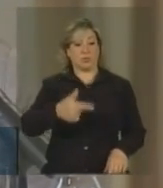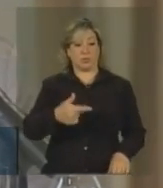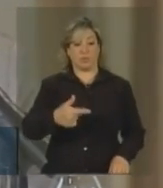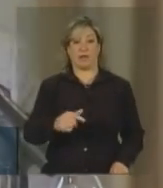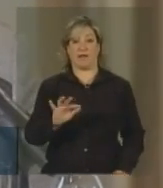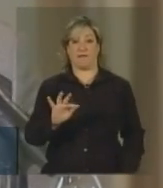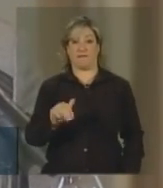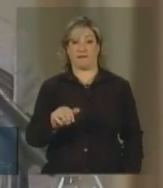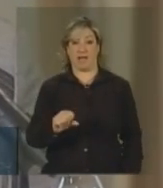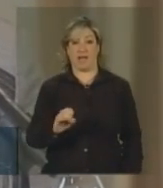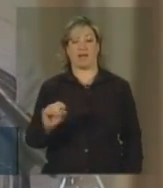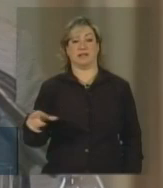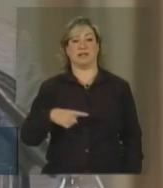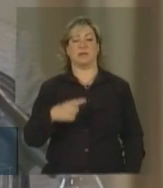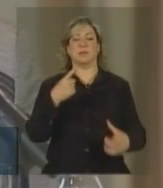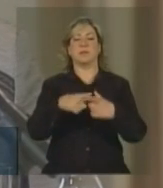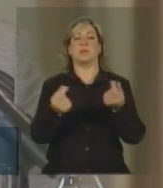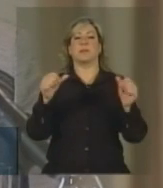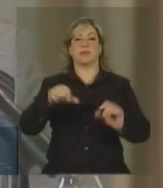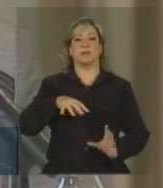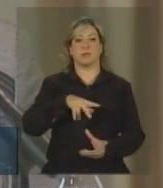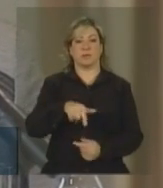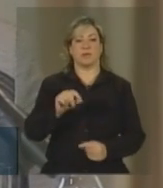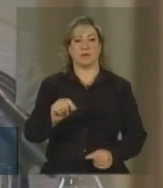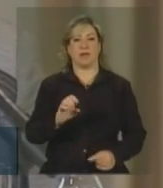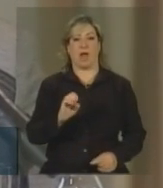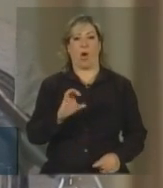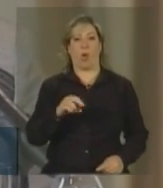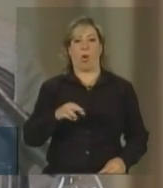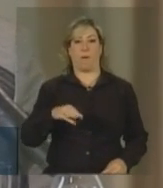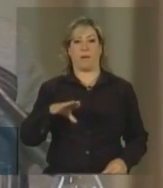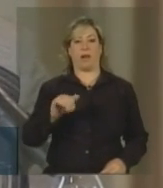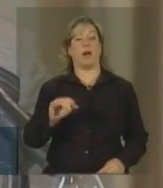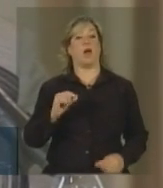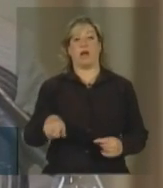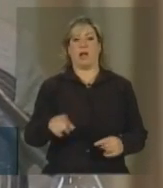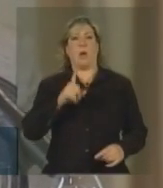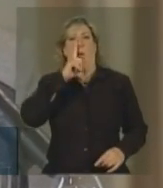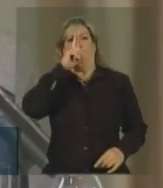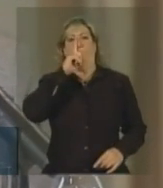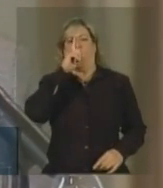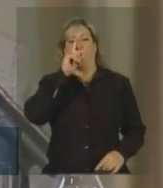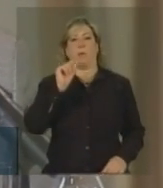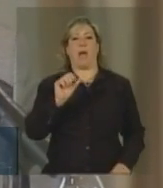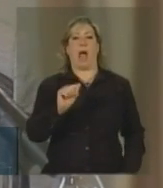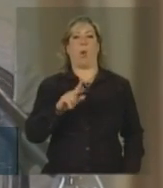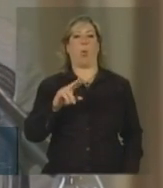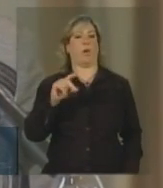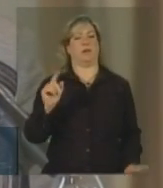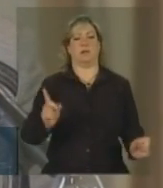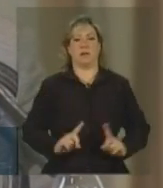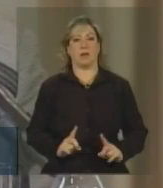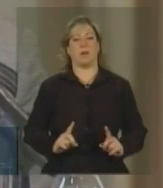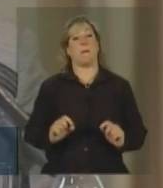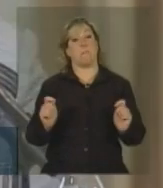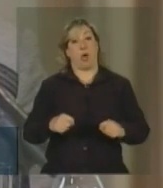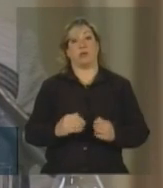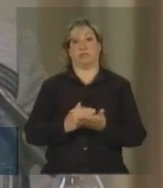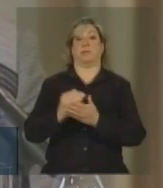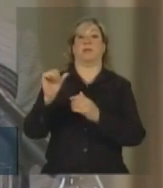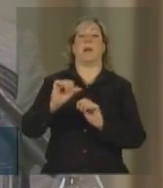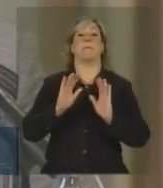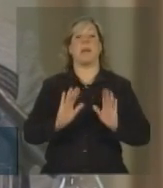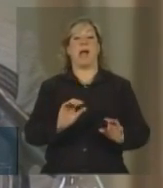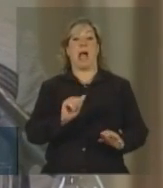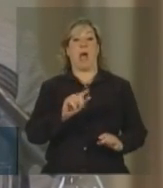crise econômica, como ela não é aguda, ela pode até se agudizar bastante, mas, além de